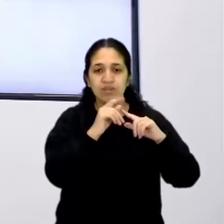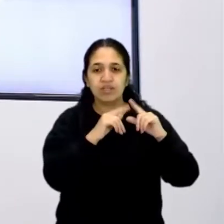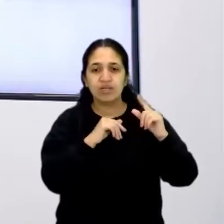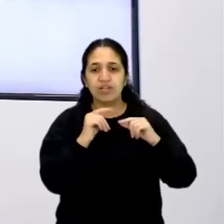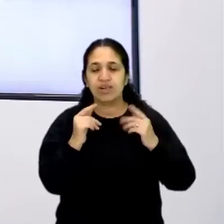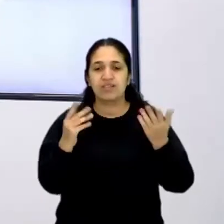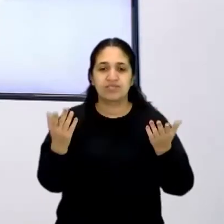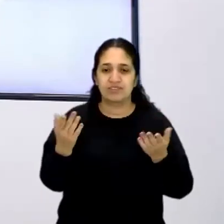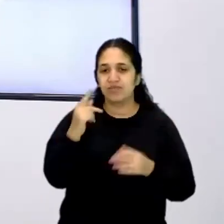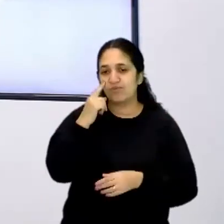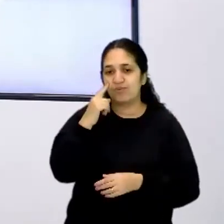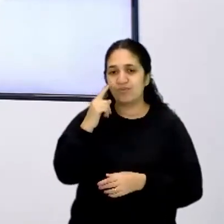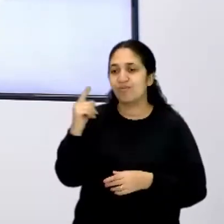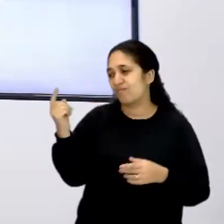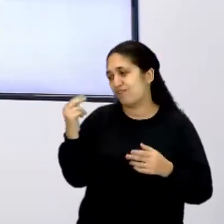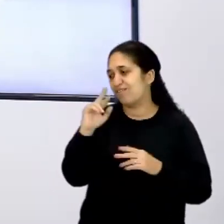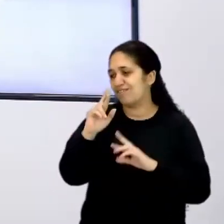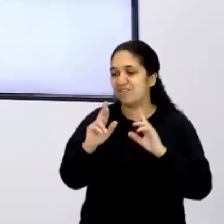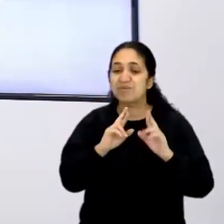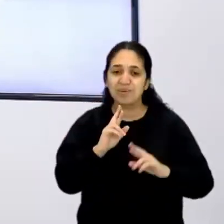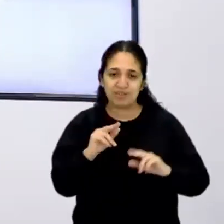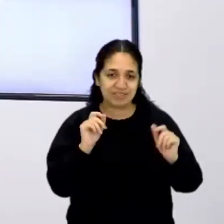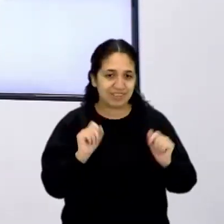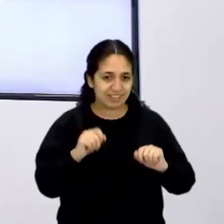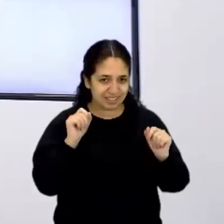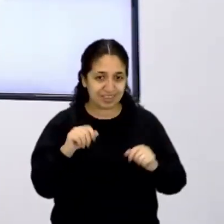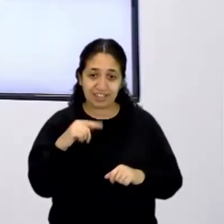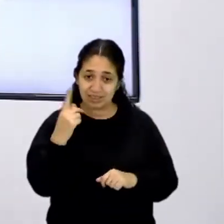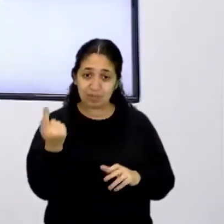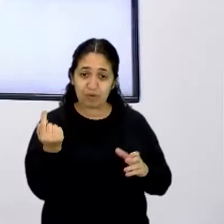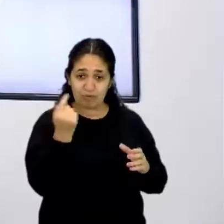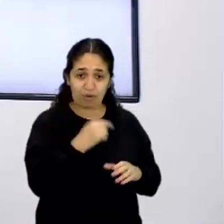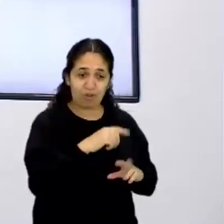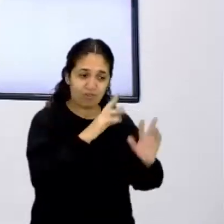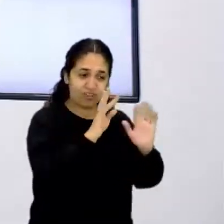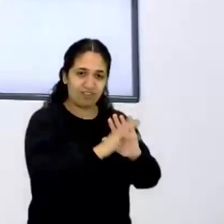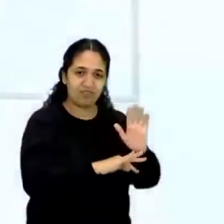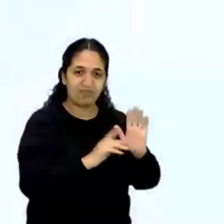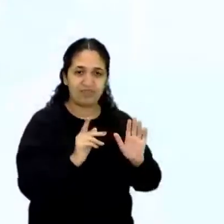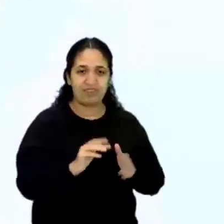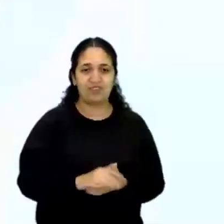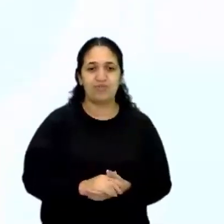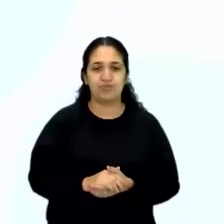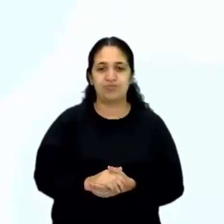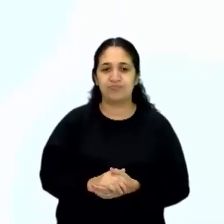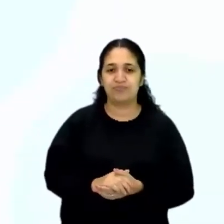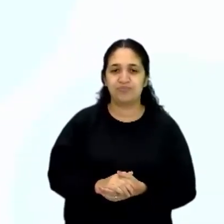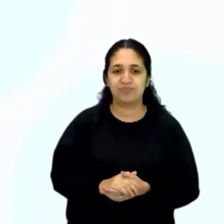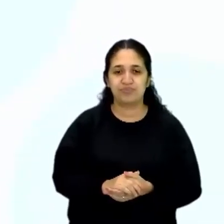Vamos ver aqui as possíveis respostas e aí nós voltamos lá no texto, tá bom? Vamos lá. Então.